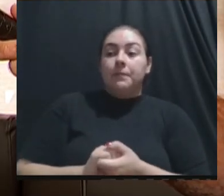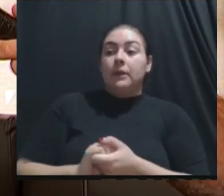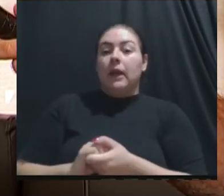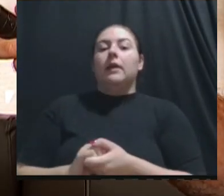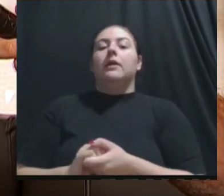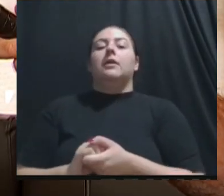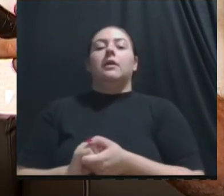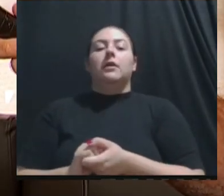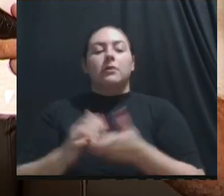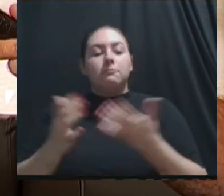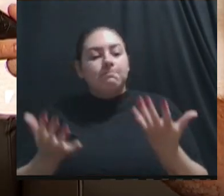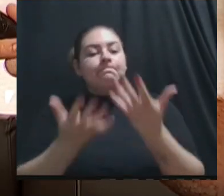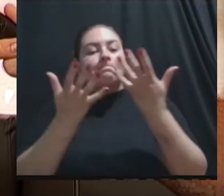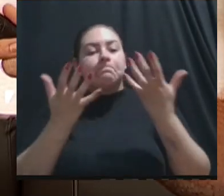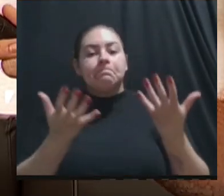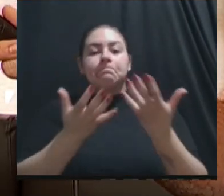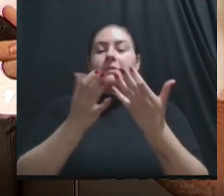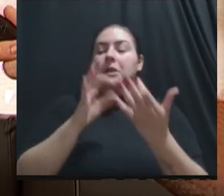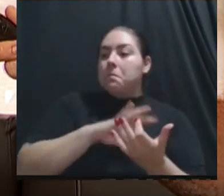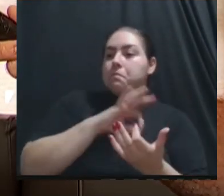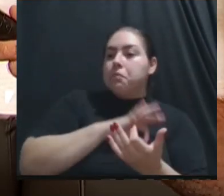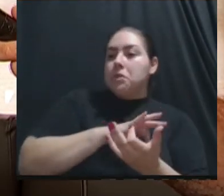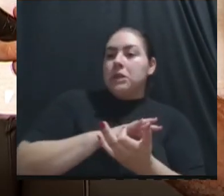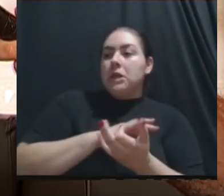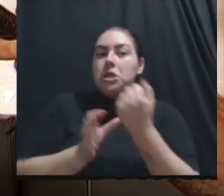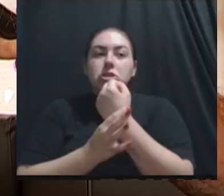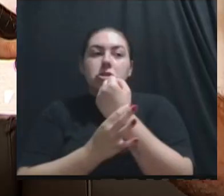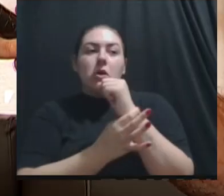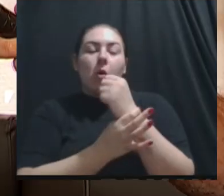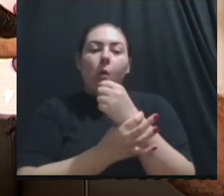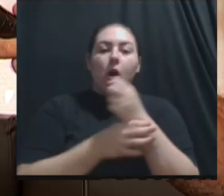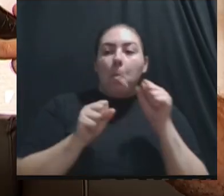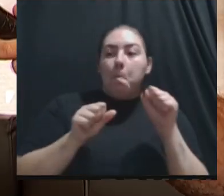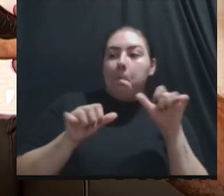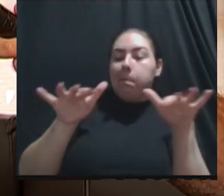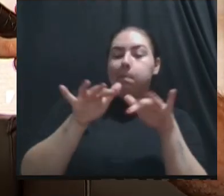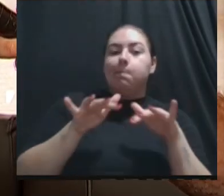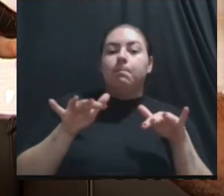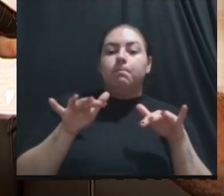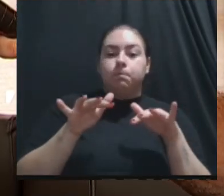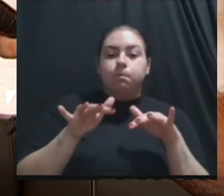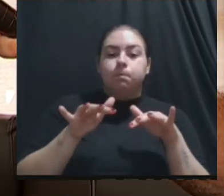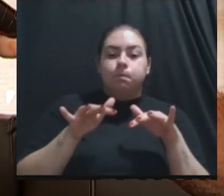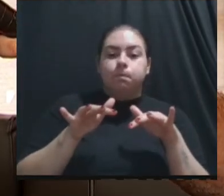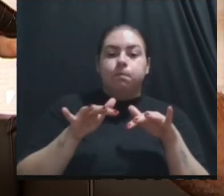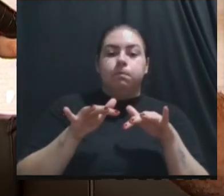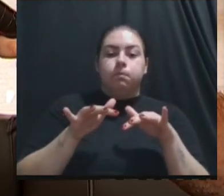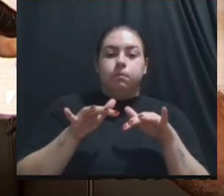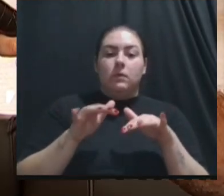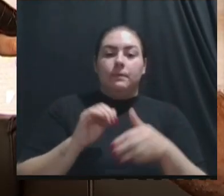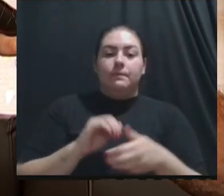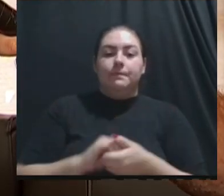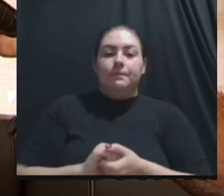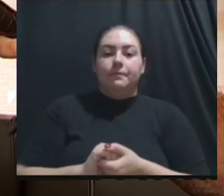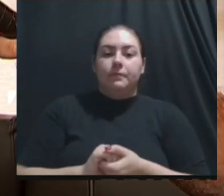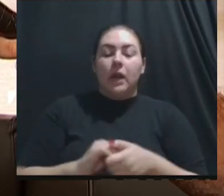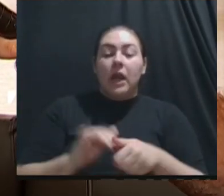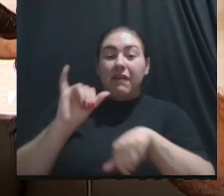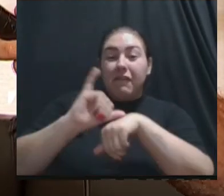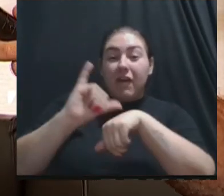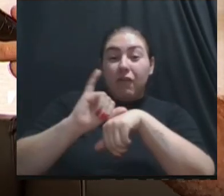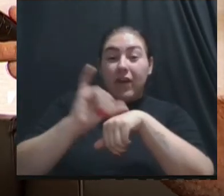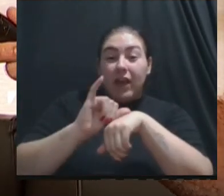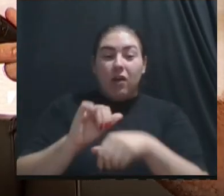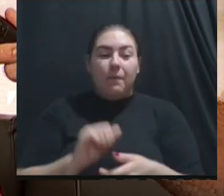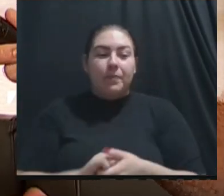conjunto com a Secretaria de Segurança, a Secretaria de Urbanismo, ao fechar esses ferro-velhos na região central, diminuindo inclusive a